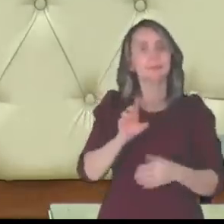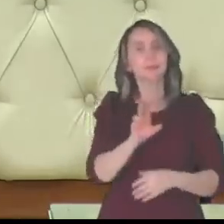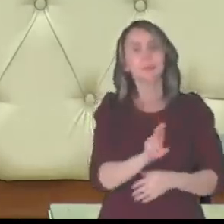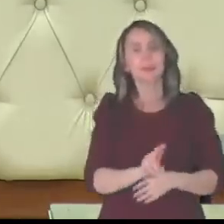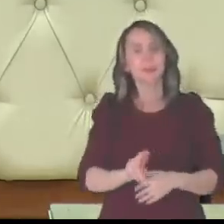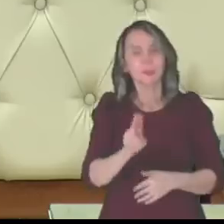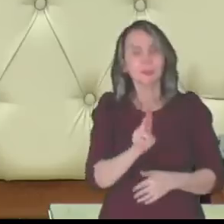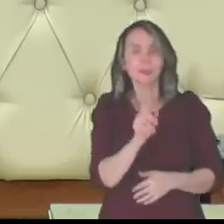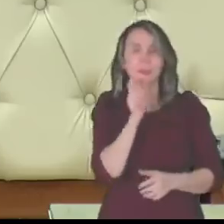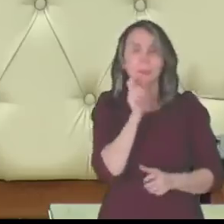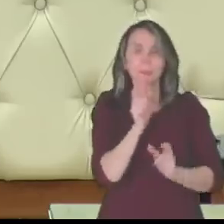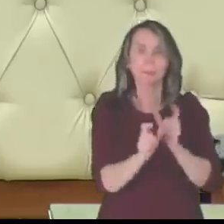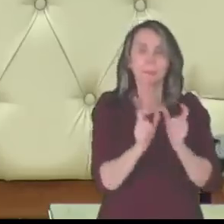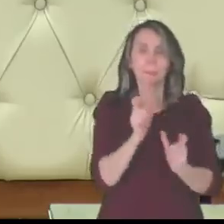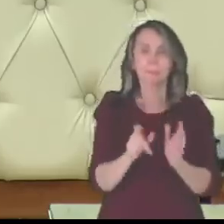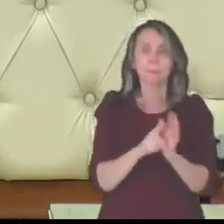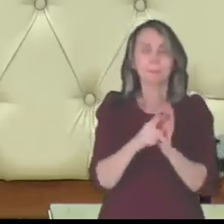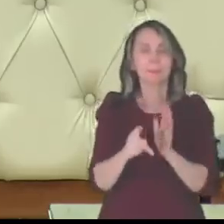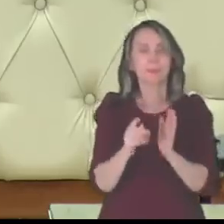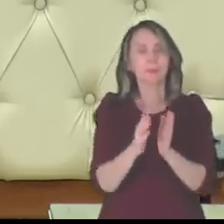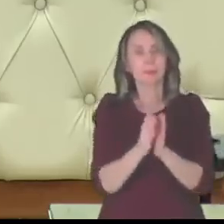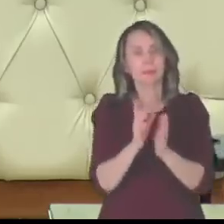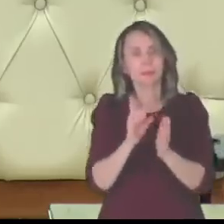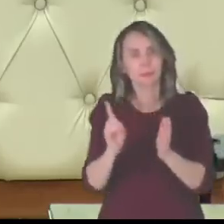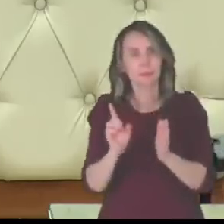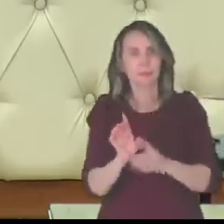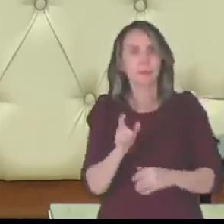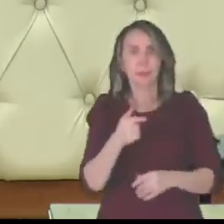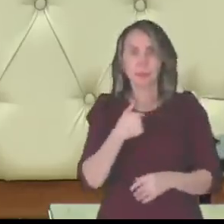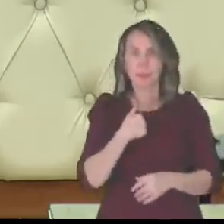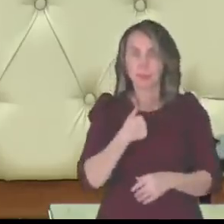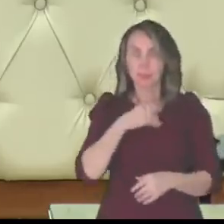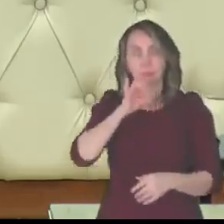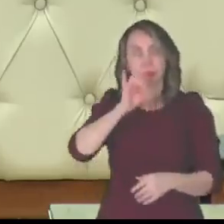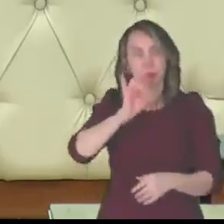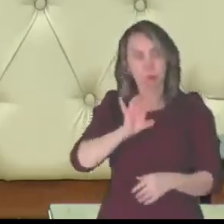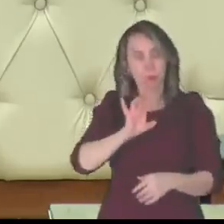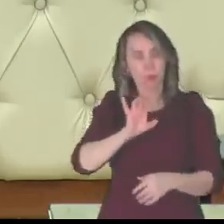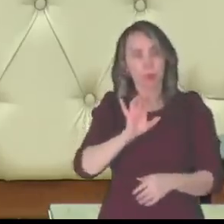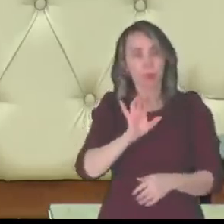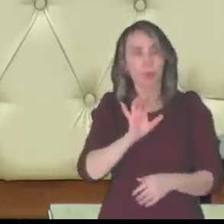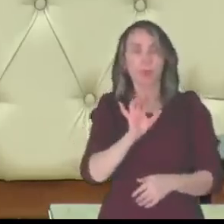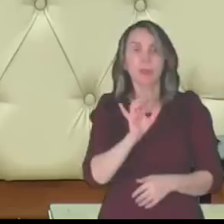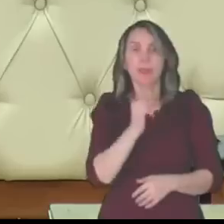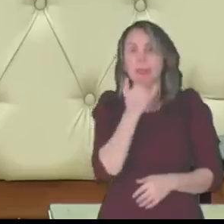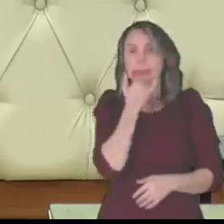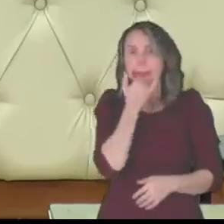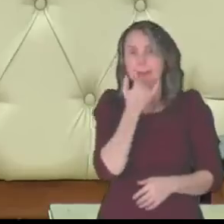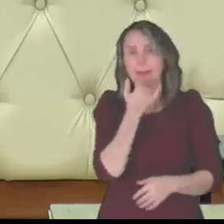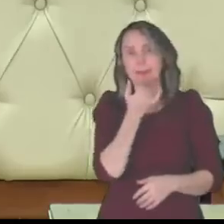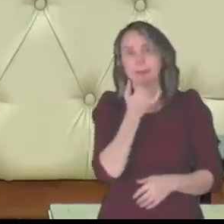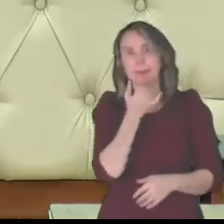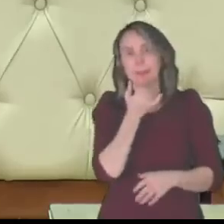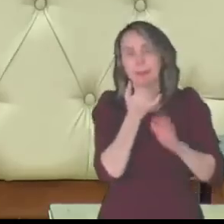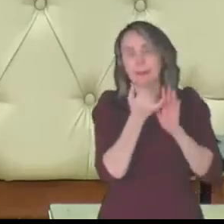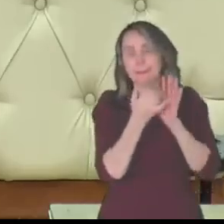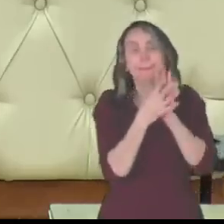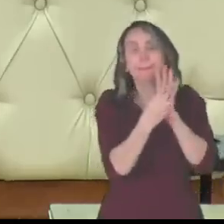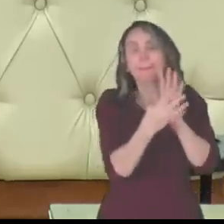Aleluia E se eu estou dando apenas exemplos mas Deus vai lhe dar textos